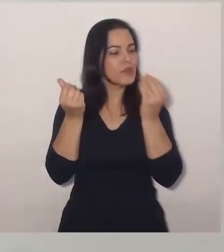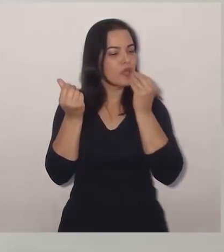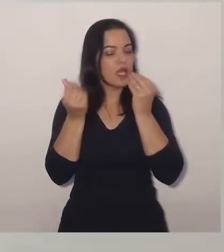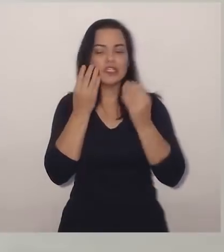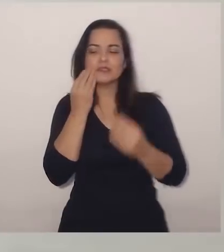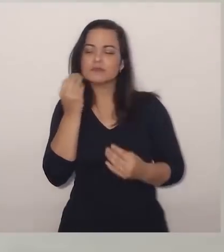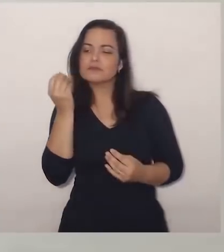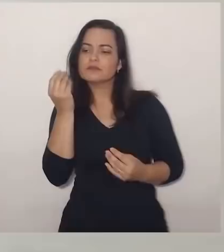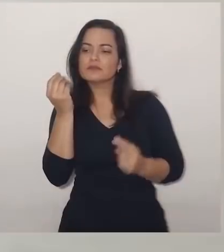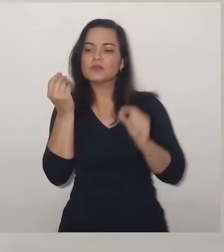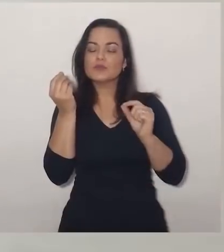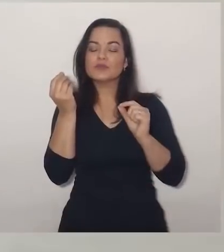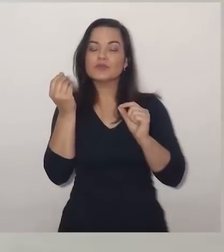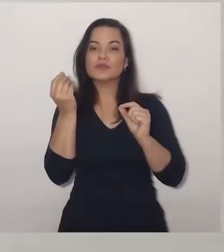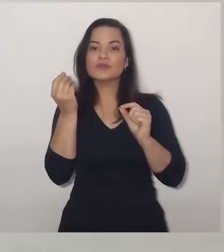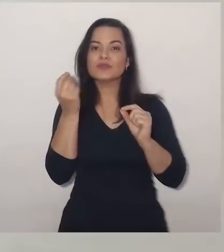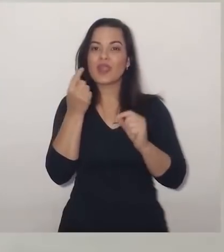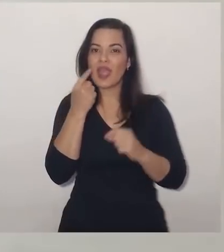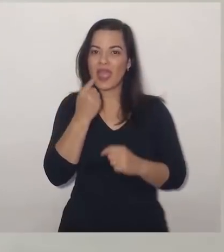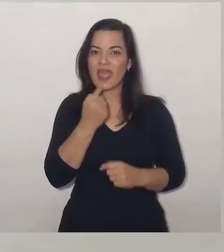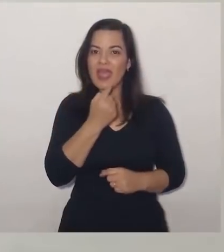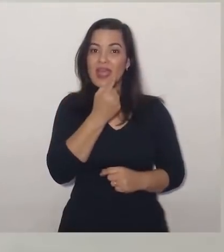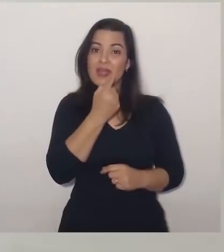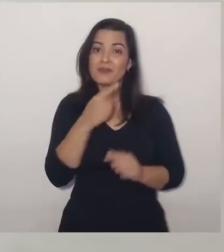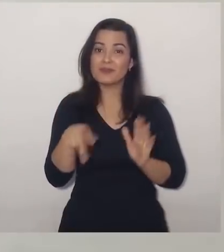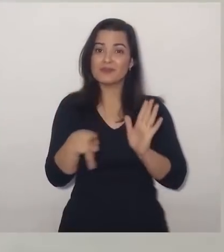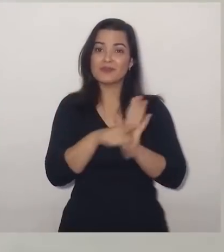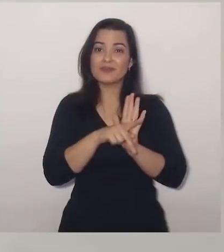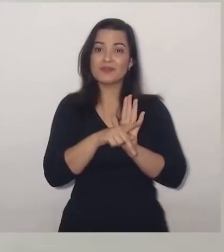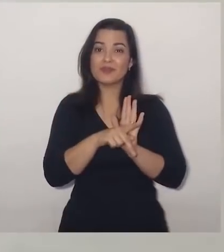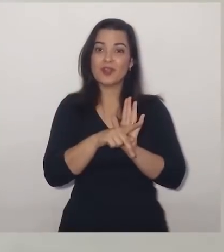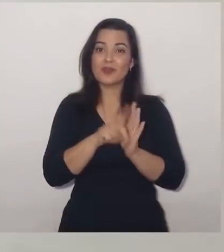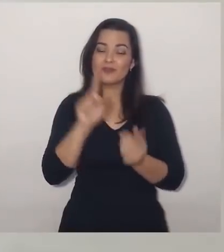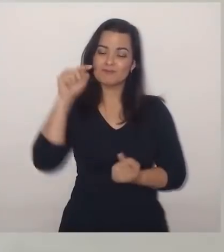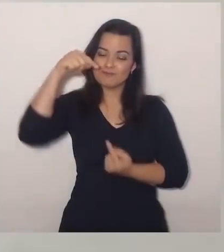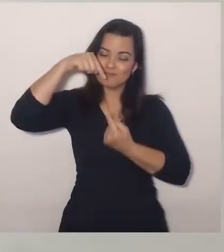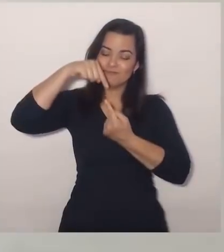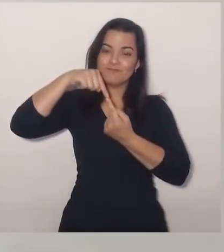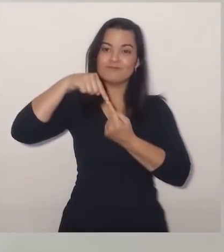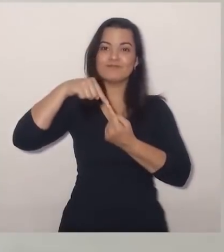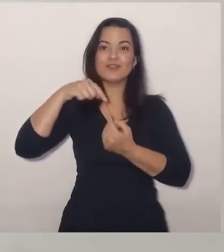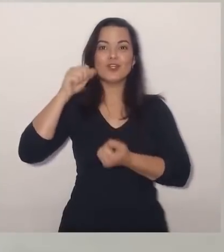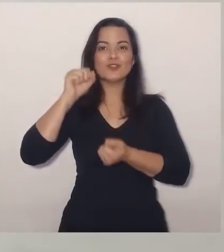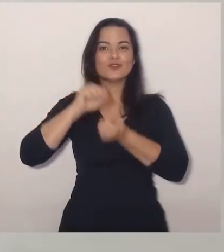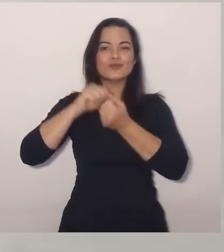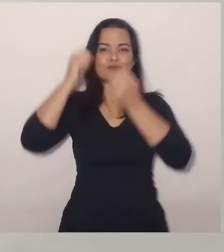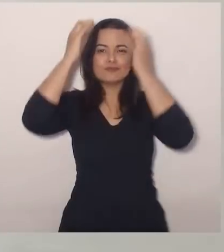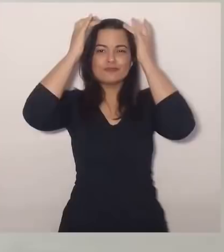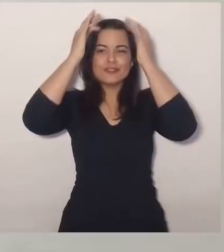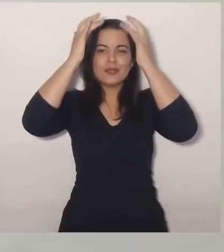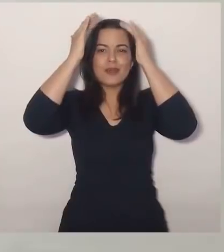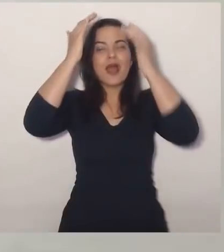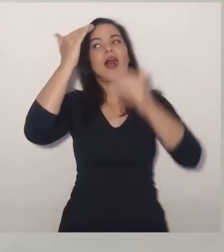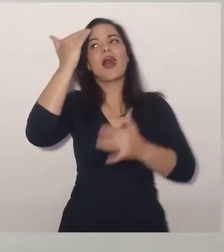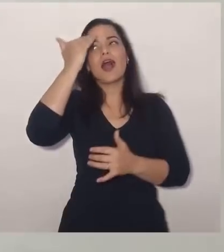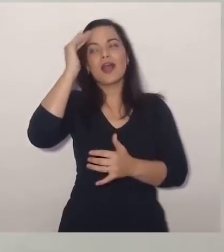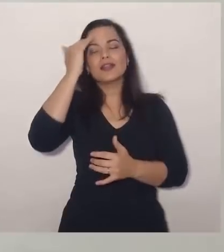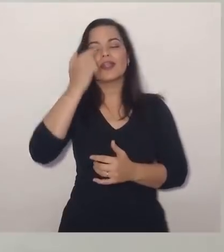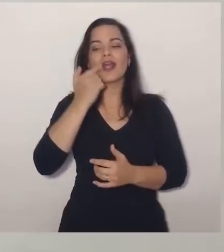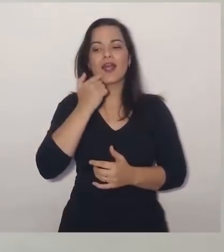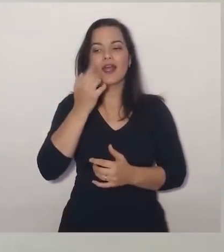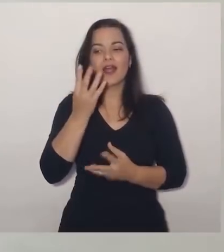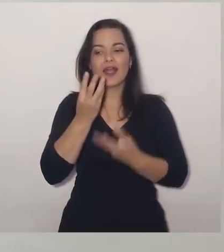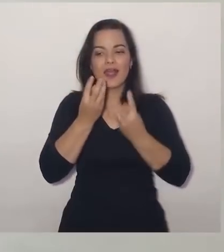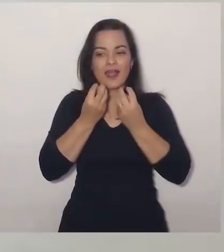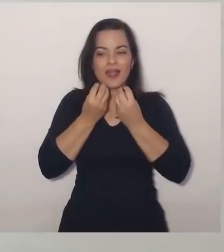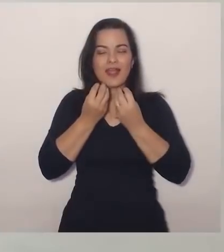diretamente relacionado a essa percepção é a nossa língua. Então, a mastigação, ela faz com